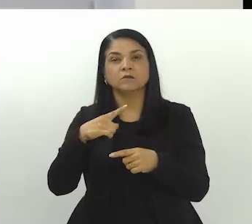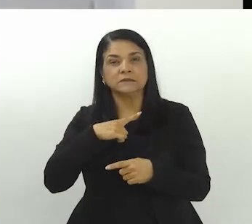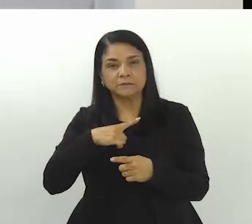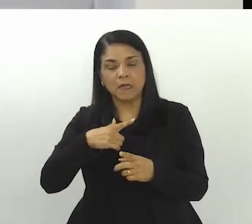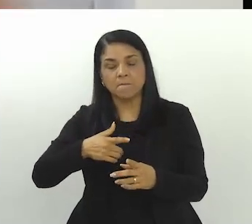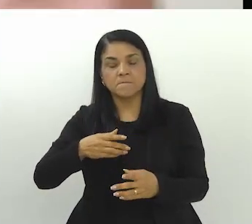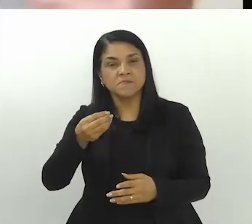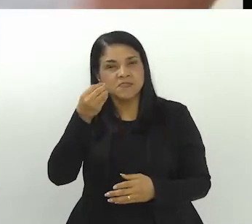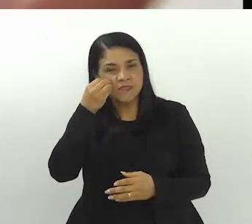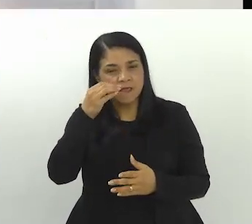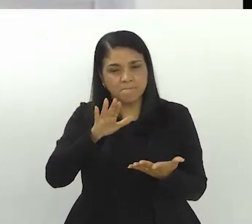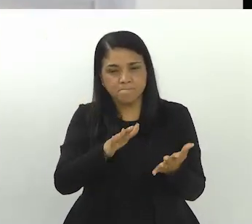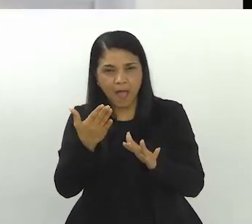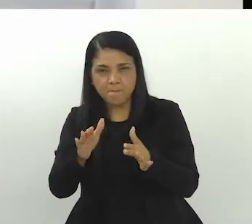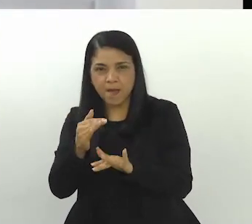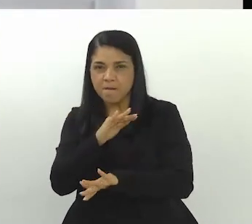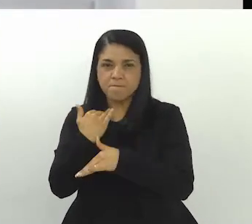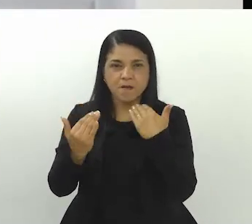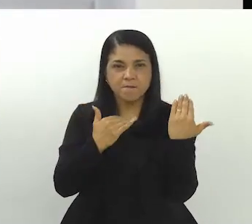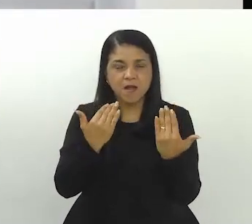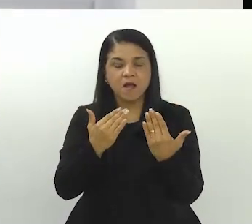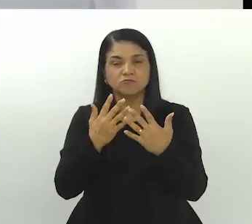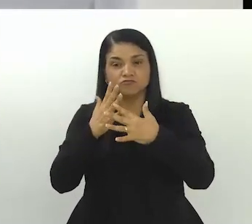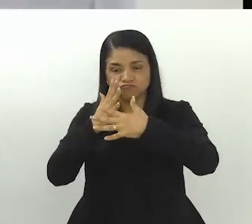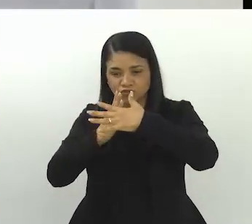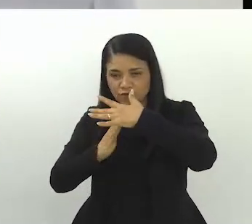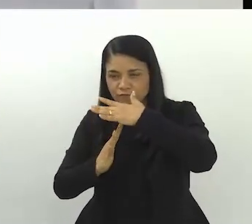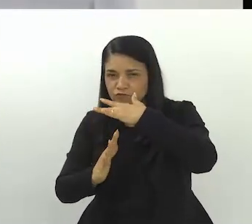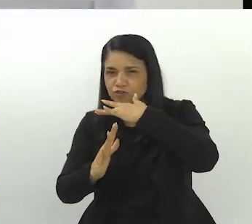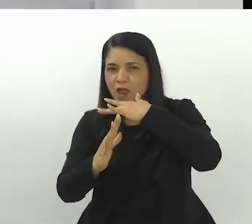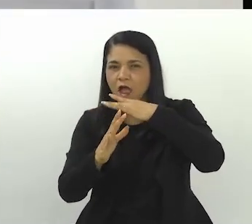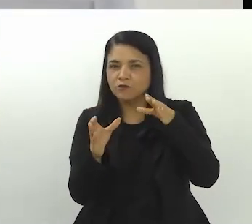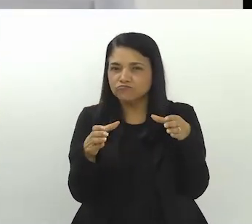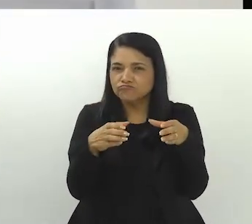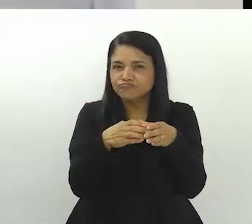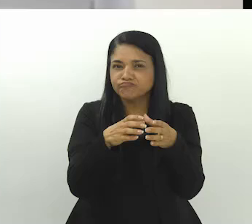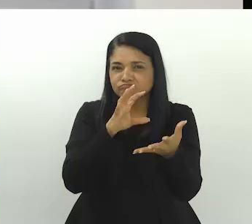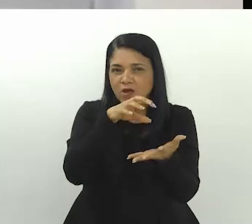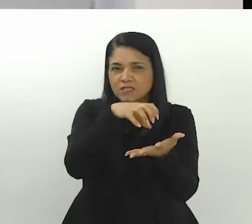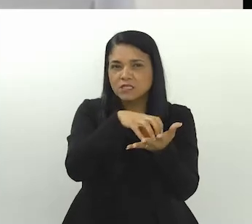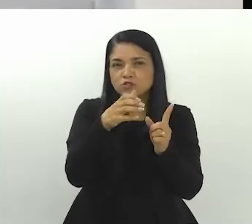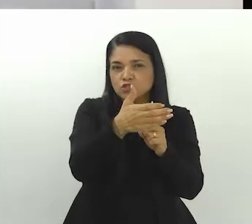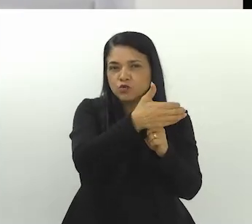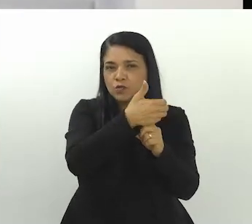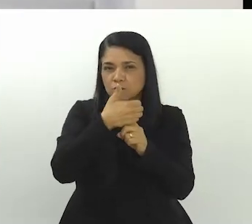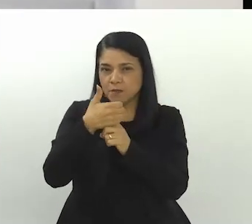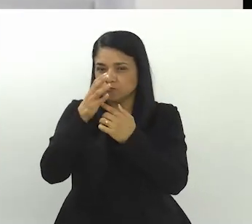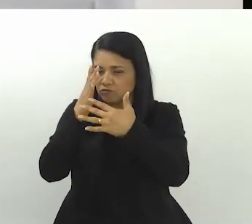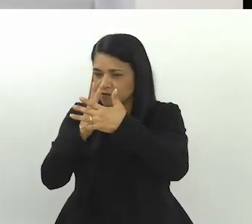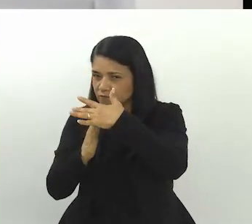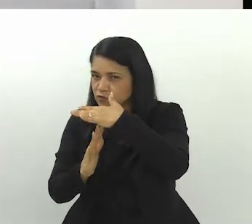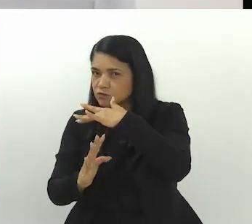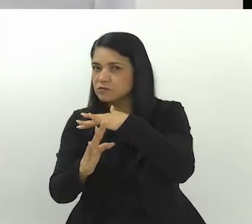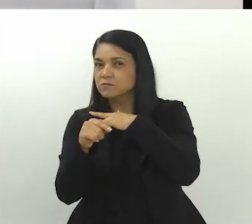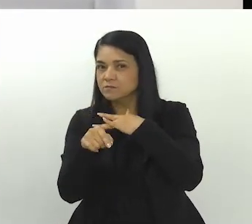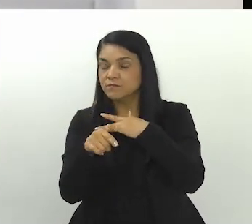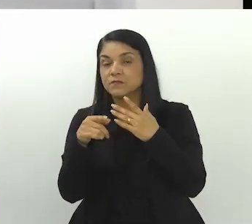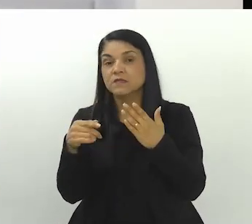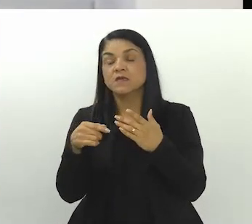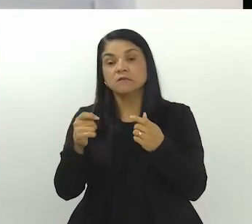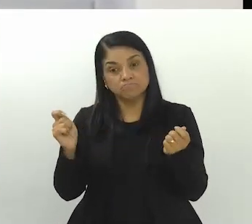de tentativas de homicídio ali onde ficavam os refugiados, né, em centros de acolhimento